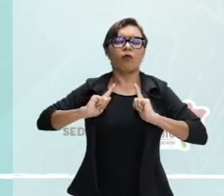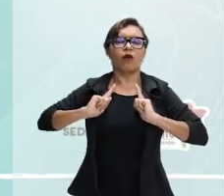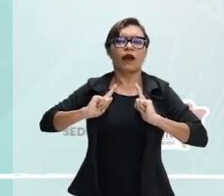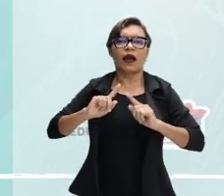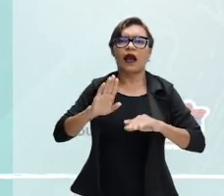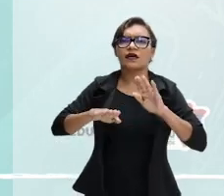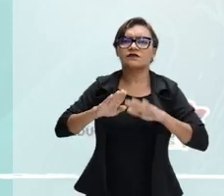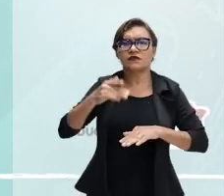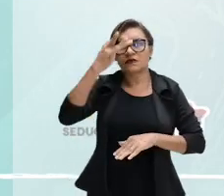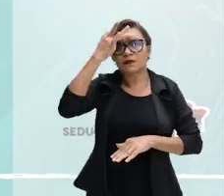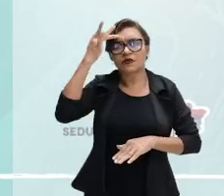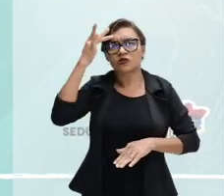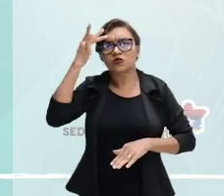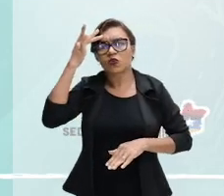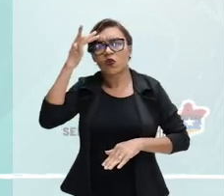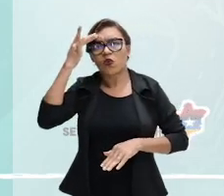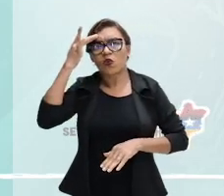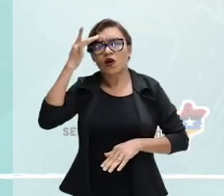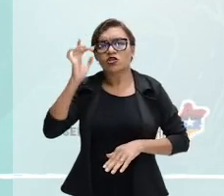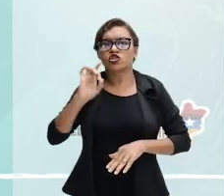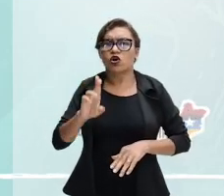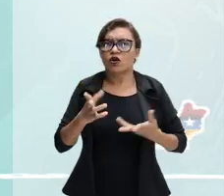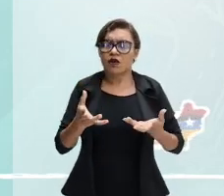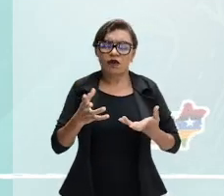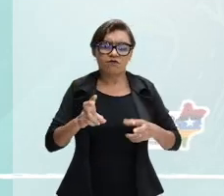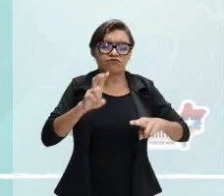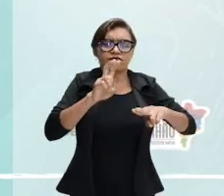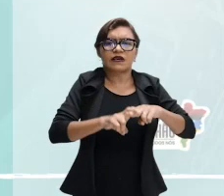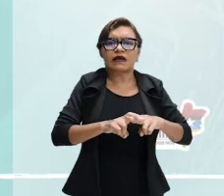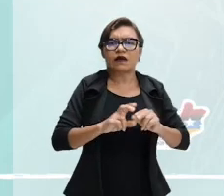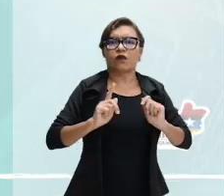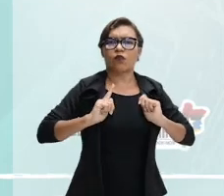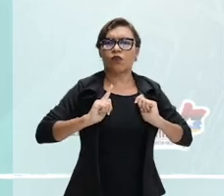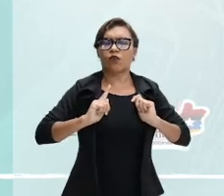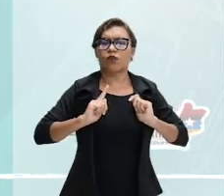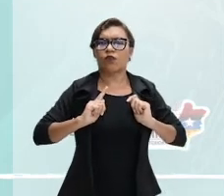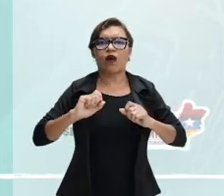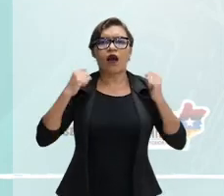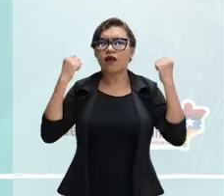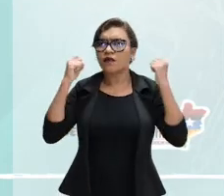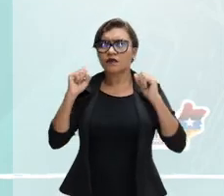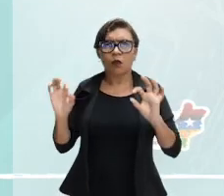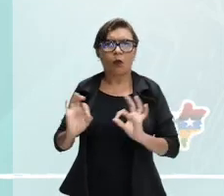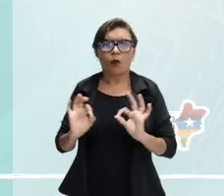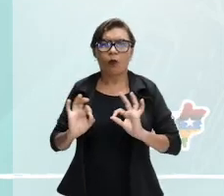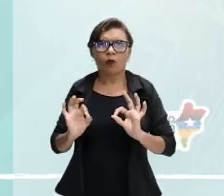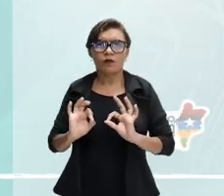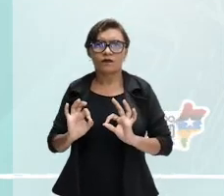sedentarismo hoje, 1 em cada 4 adultos.